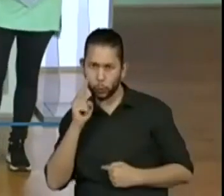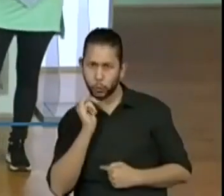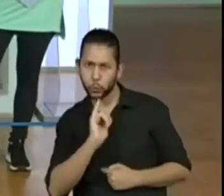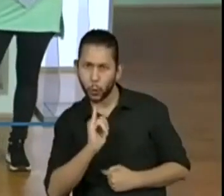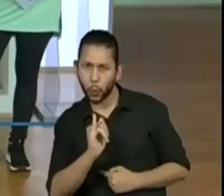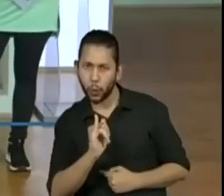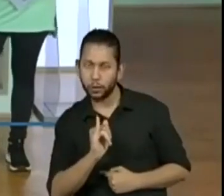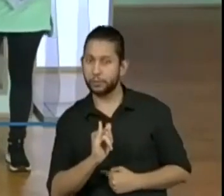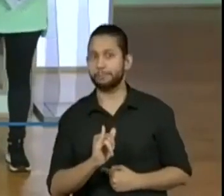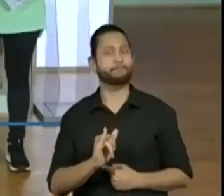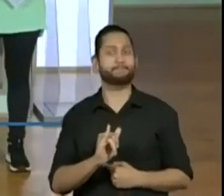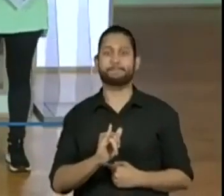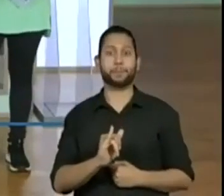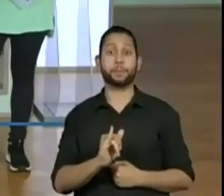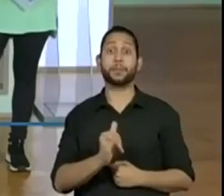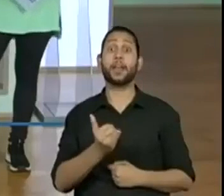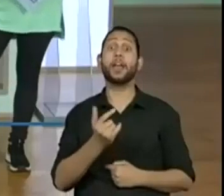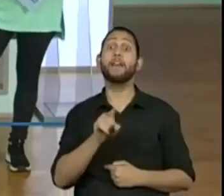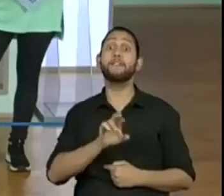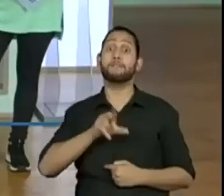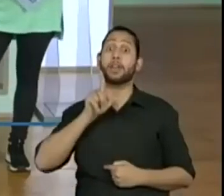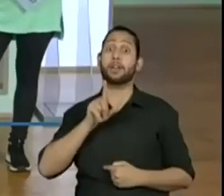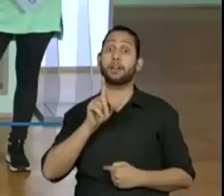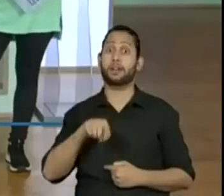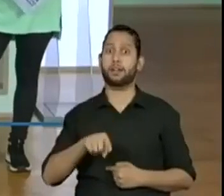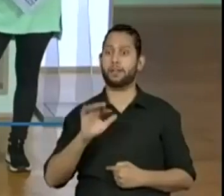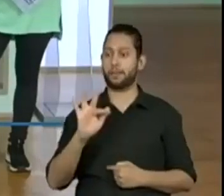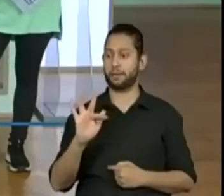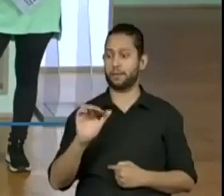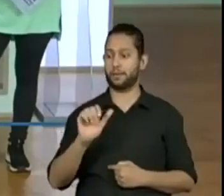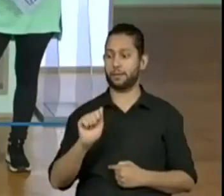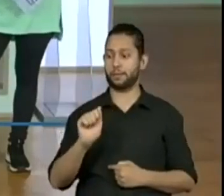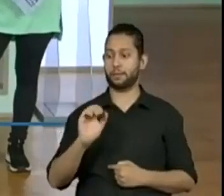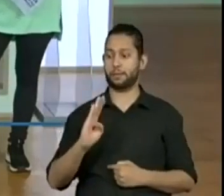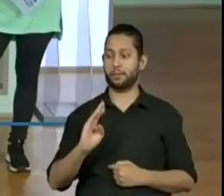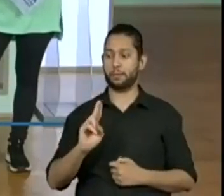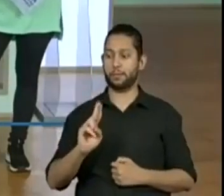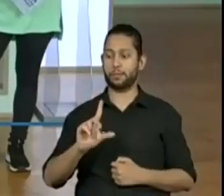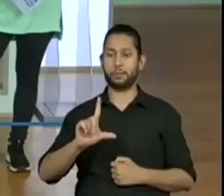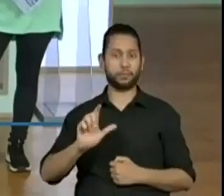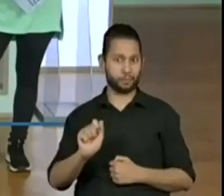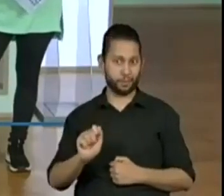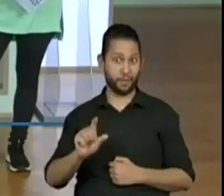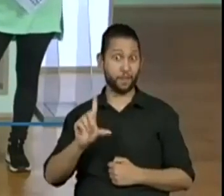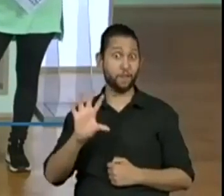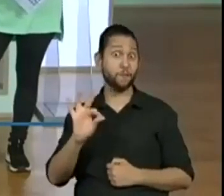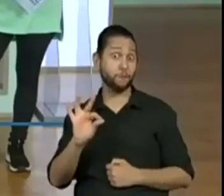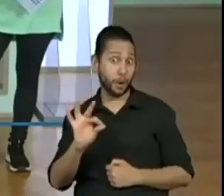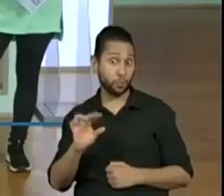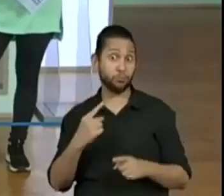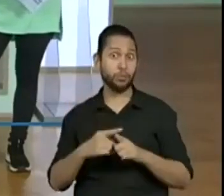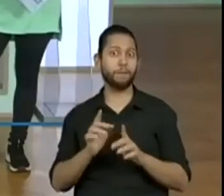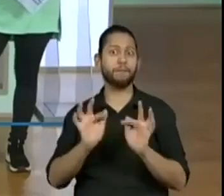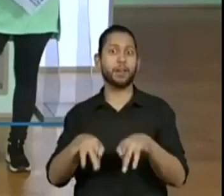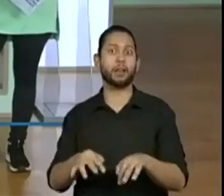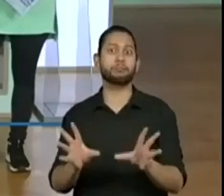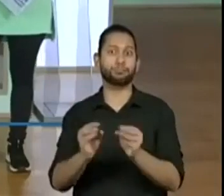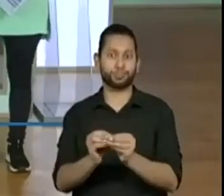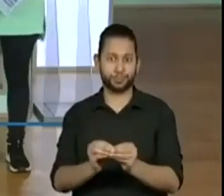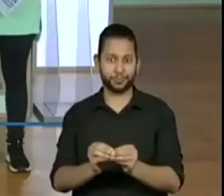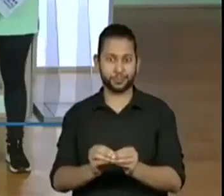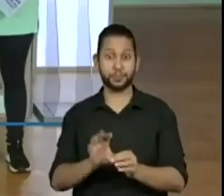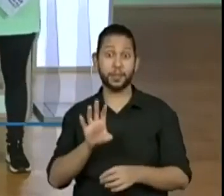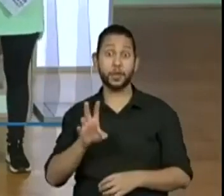É outro gênero, a fábula é diferente dos contos, né? Ela sempre tem uma moral, né, ali